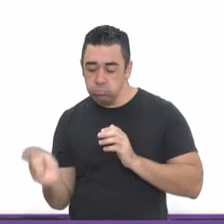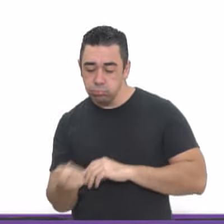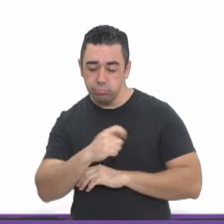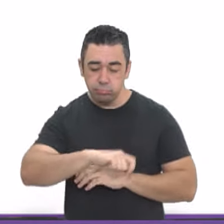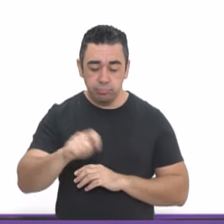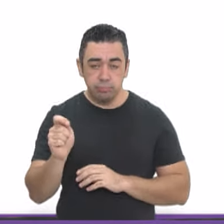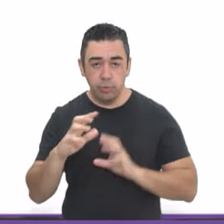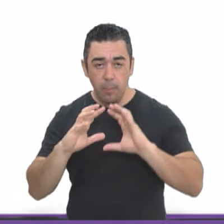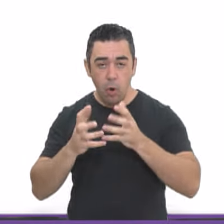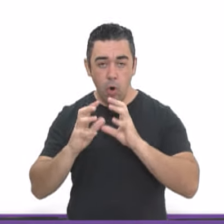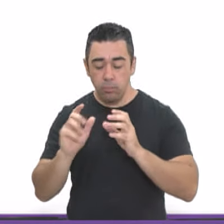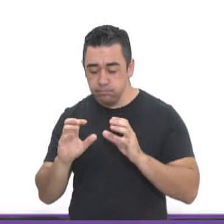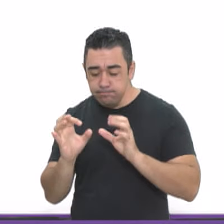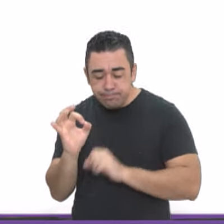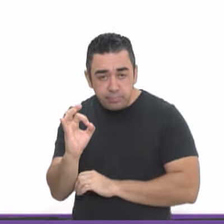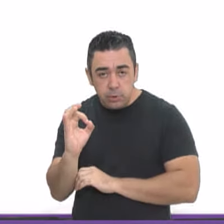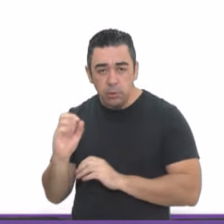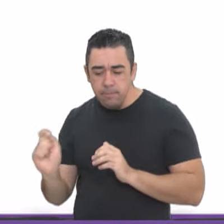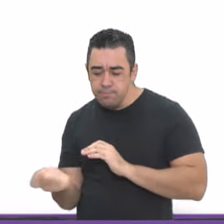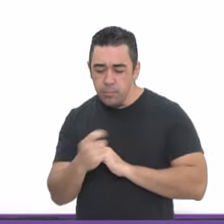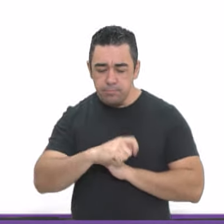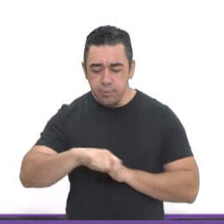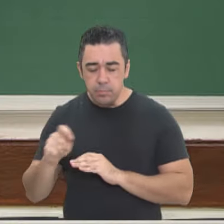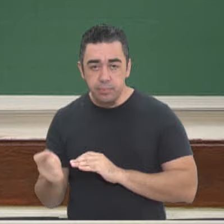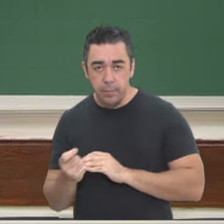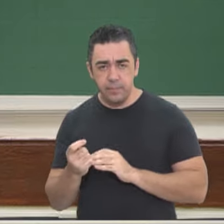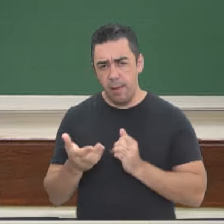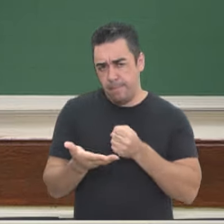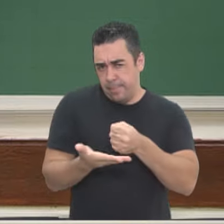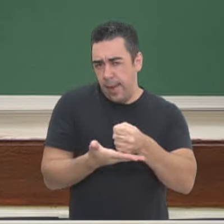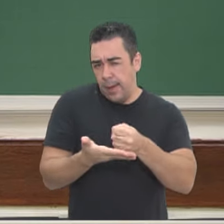e mesa, né? Esse é o básico para a gente iniciar, tá bem?